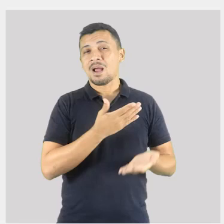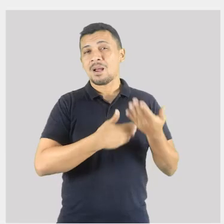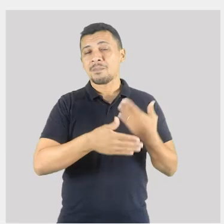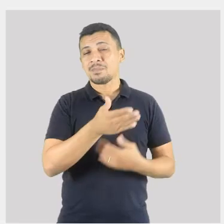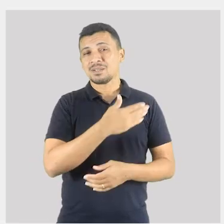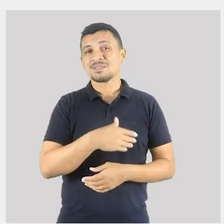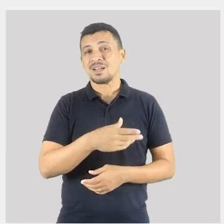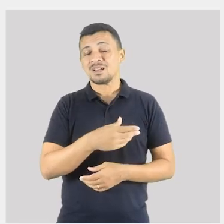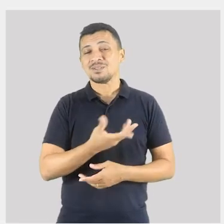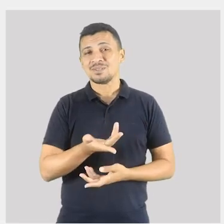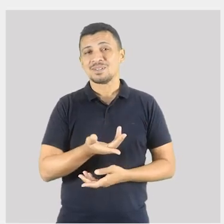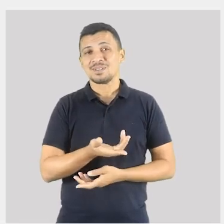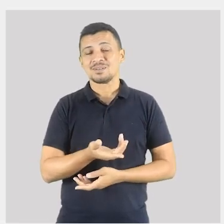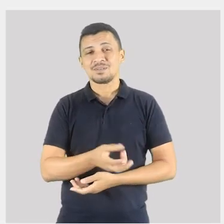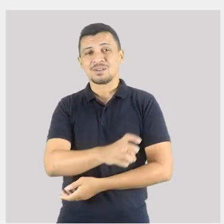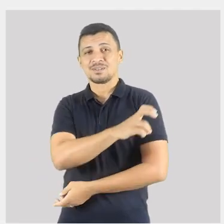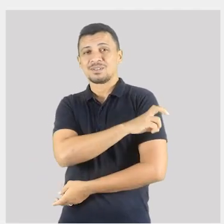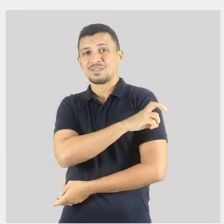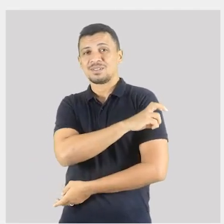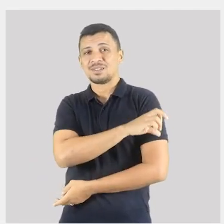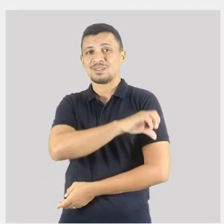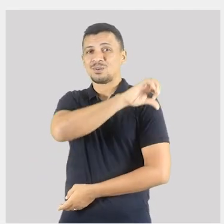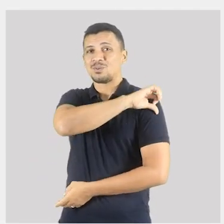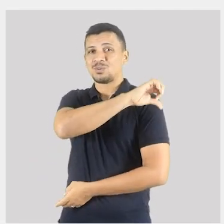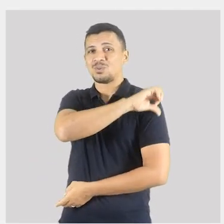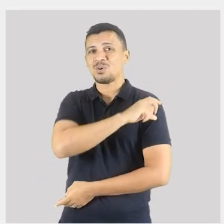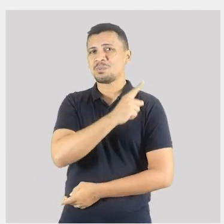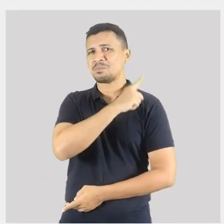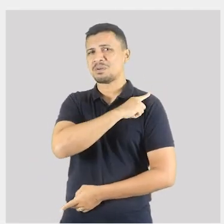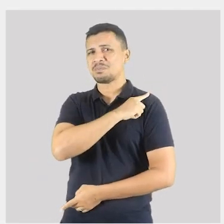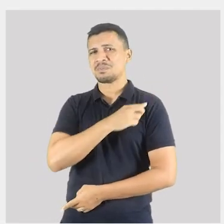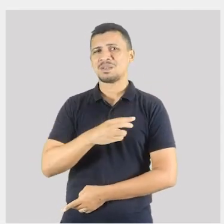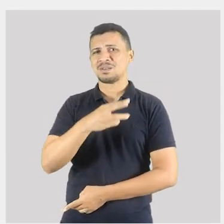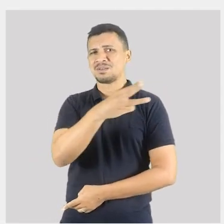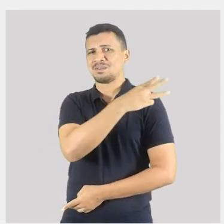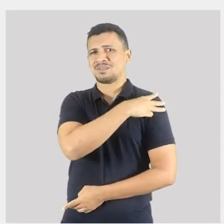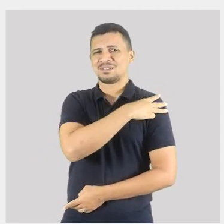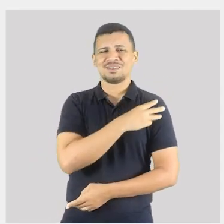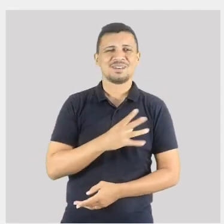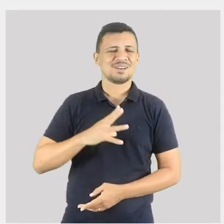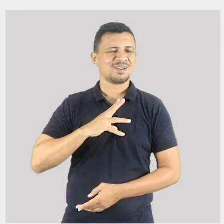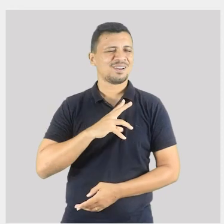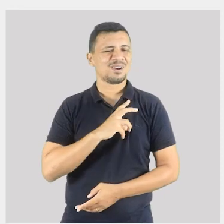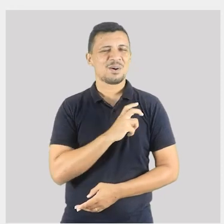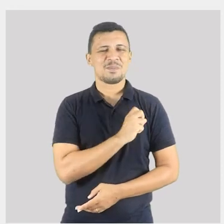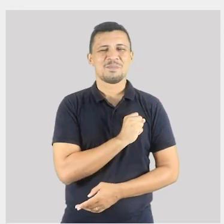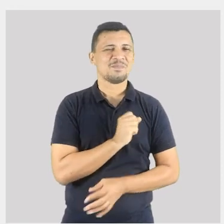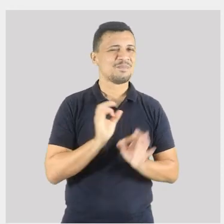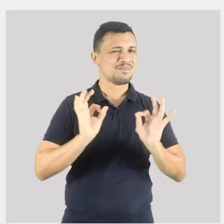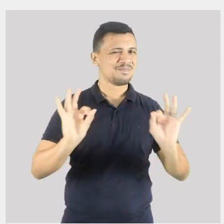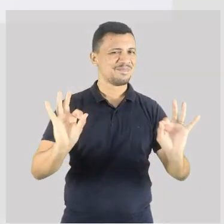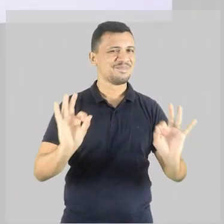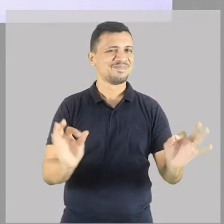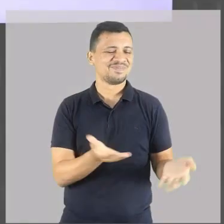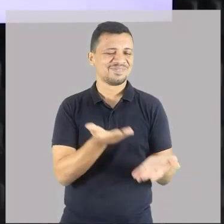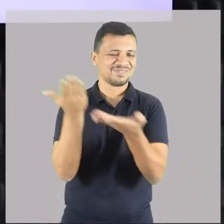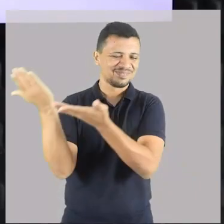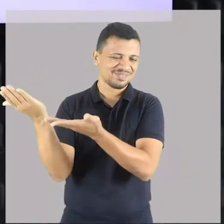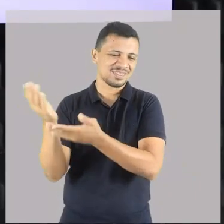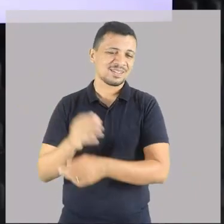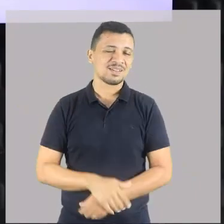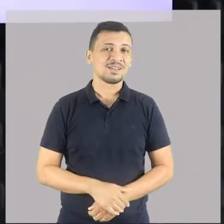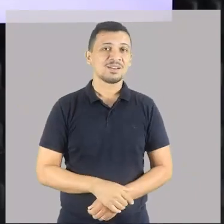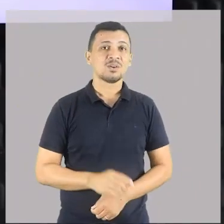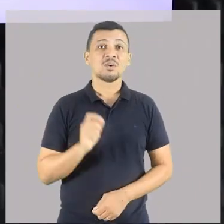nosso médio. Tem gente aí que amava essas aulas de orações, que era uma coisa maravilhosa. Então, nós vamos ver aqui o período